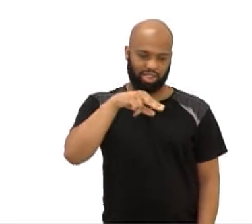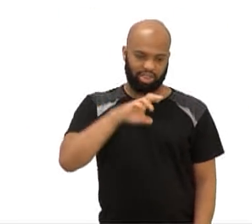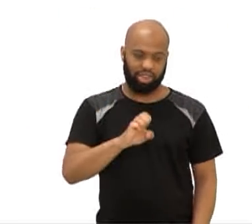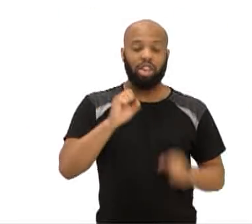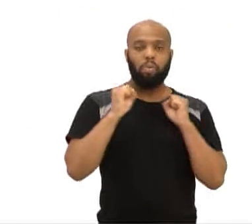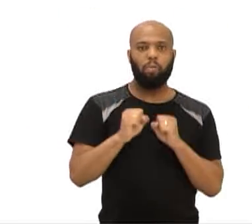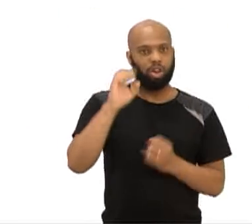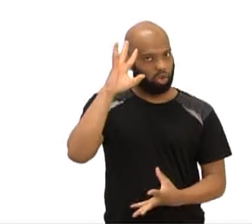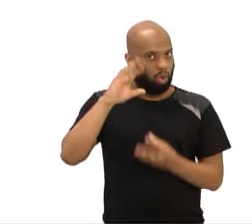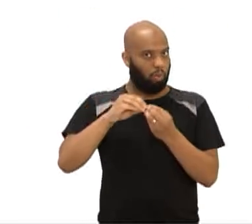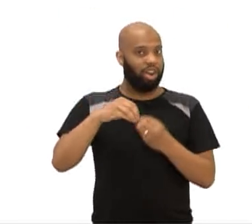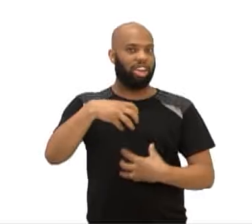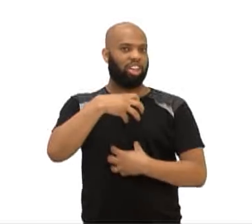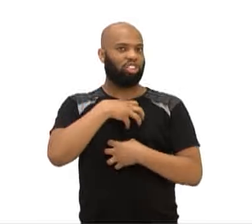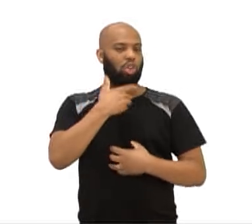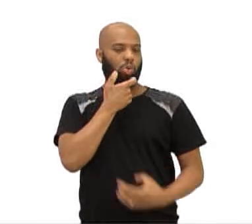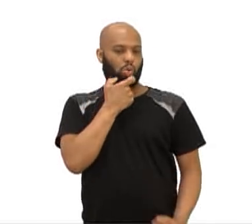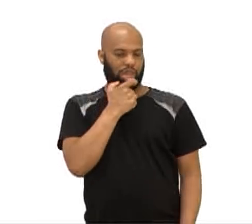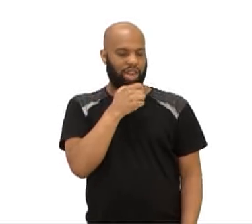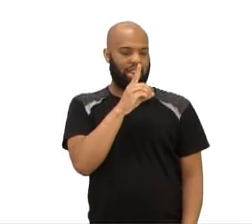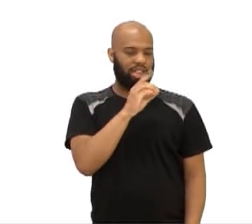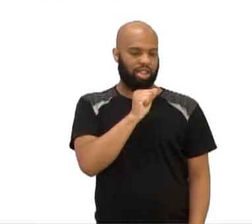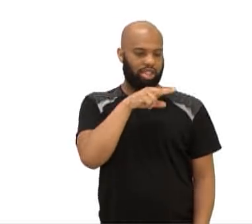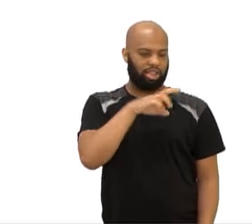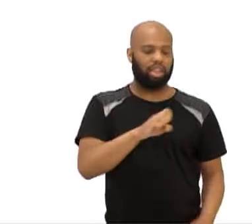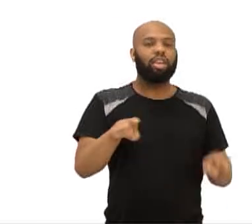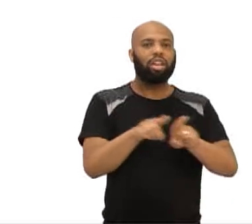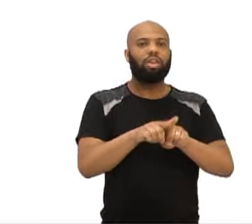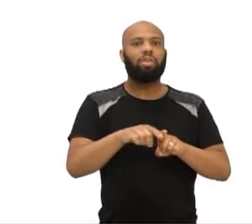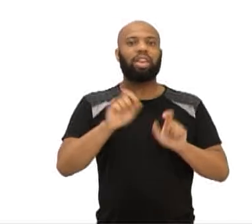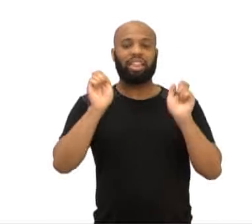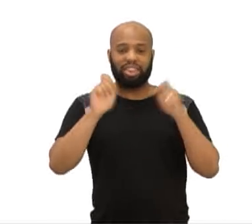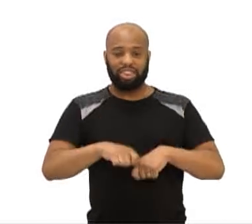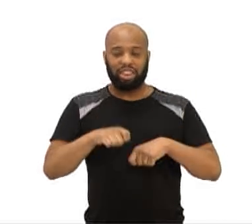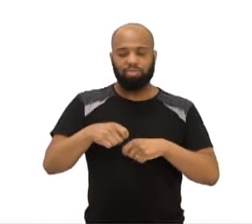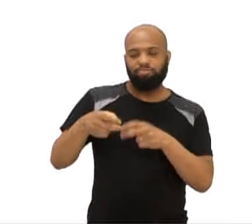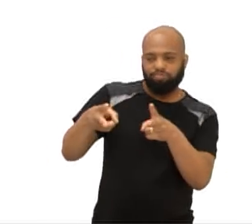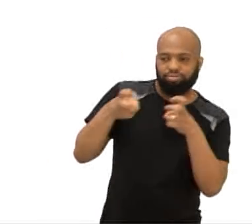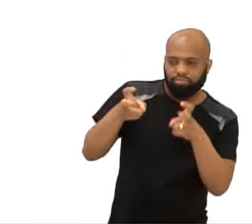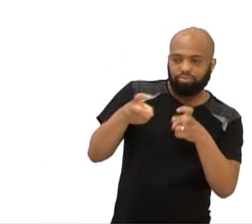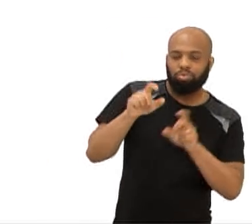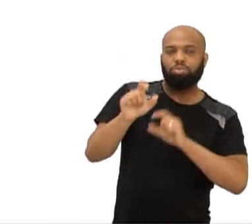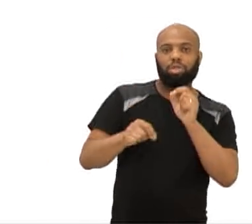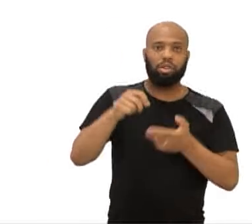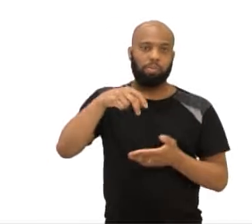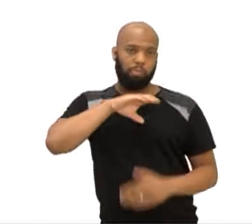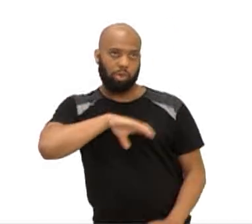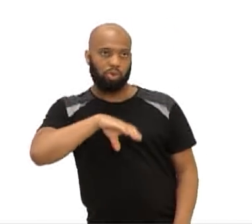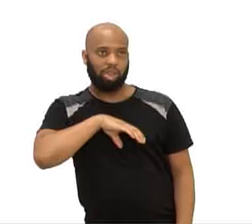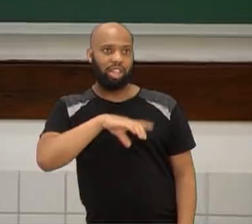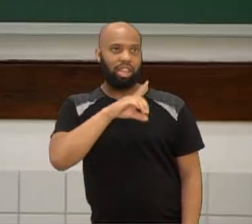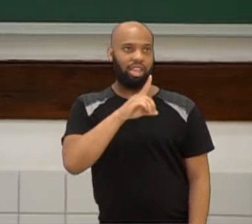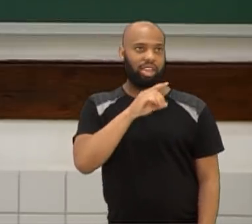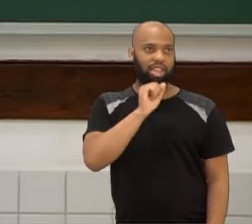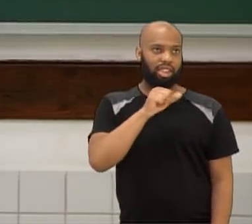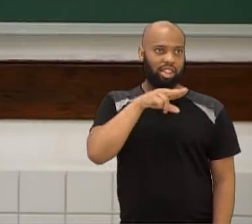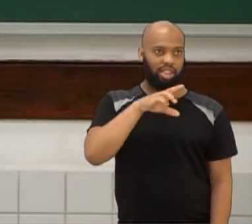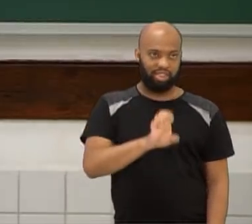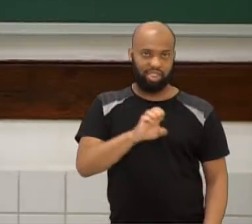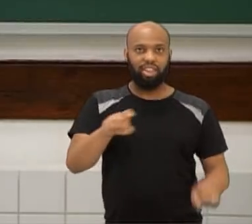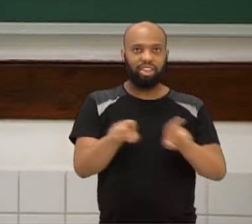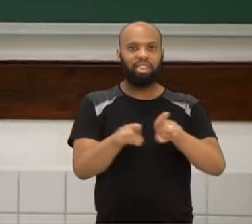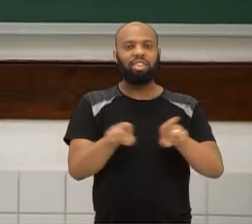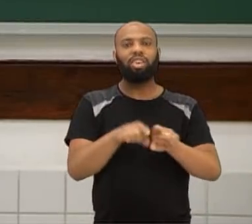entendido tanto em língua inglesa, dance, como em língua portuguesa, dance, que está ali